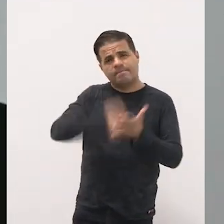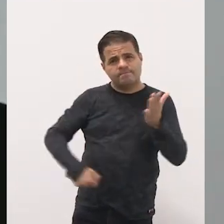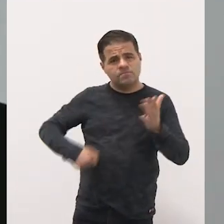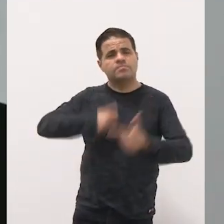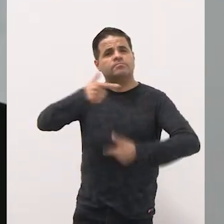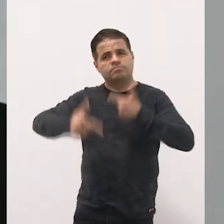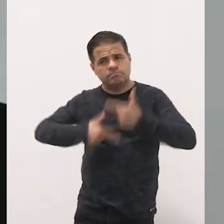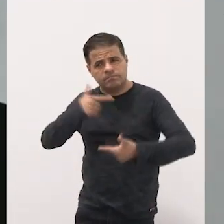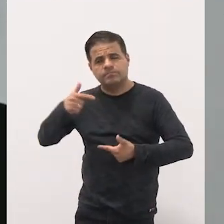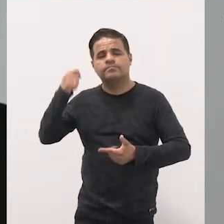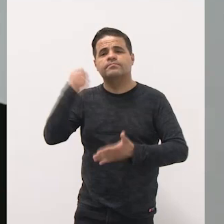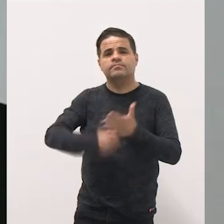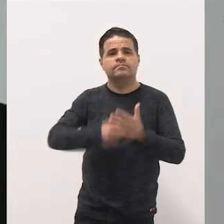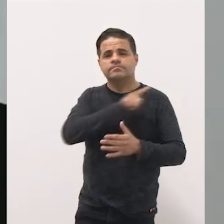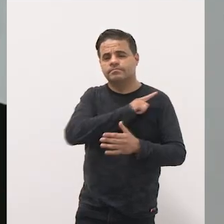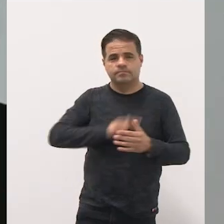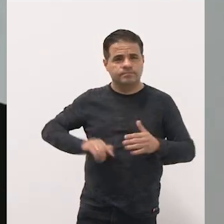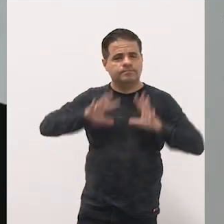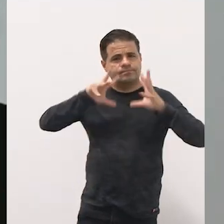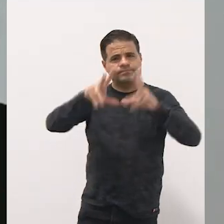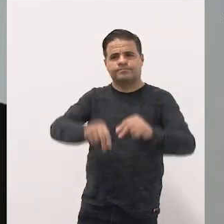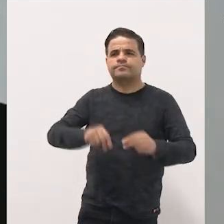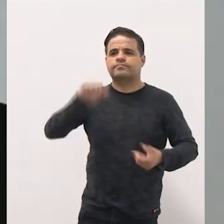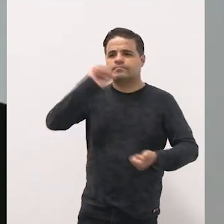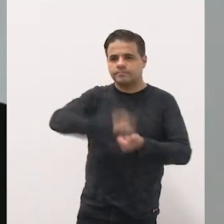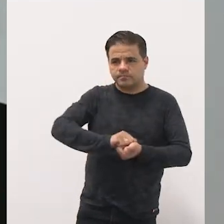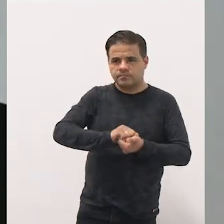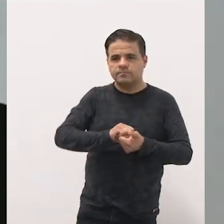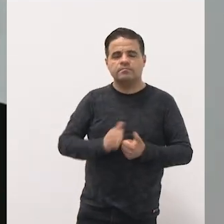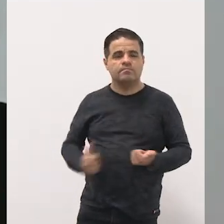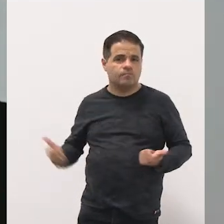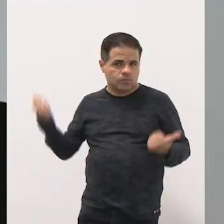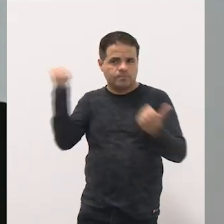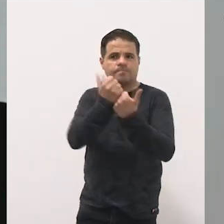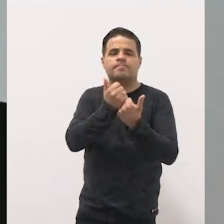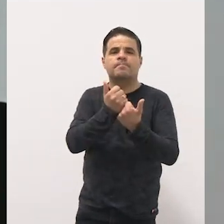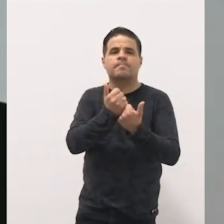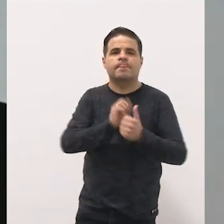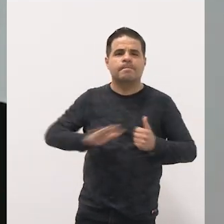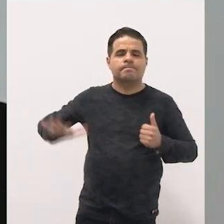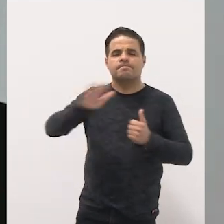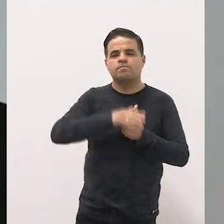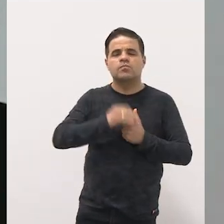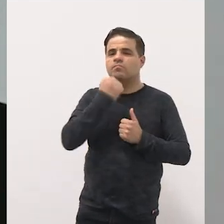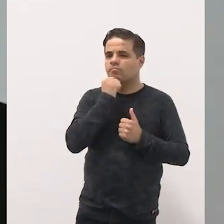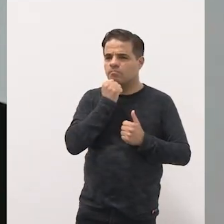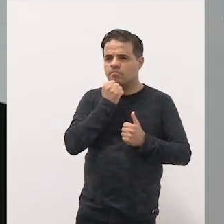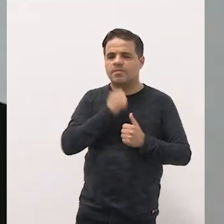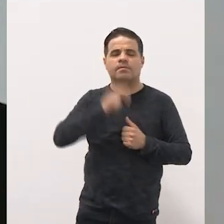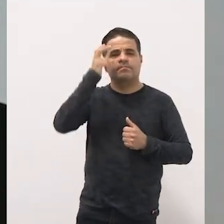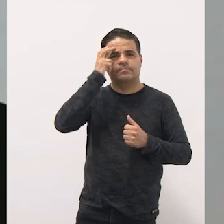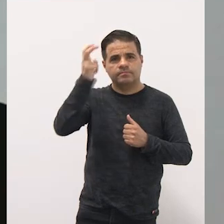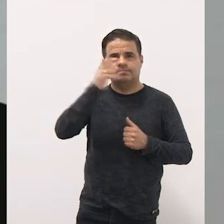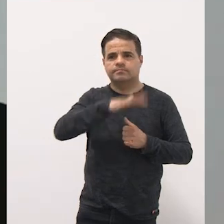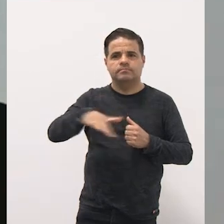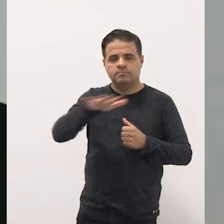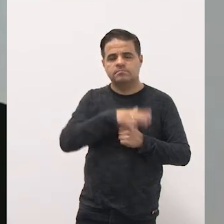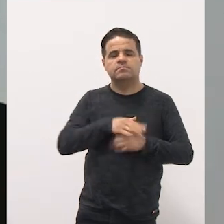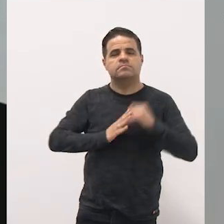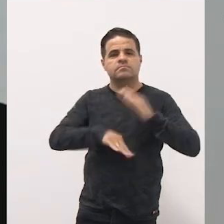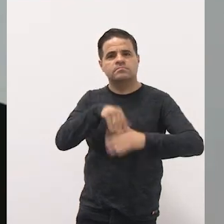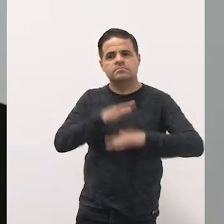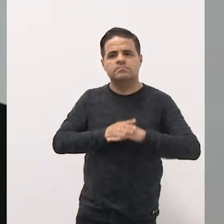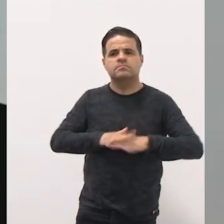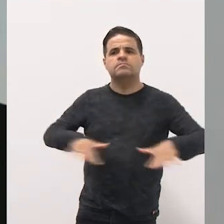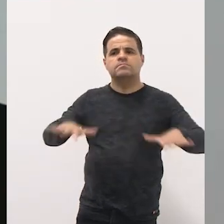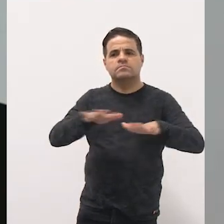Serviço público e de qualidade para todo mundo, né? Com apoio da ciência, da inteligência e da sensibilidade,